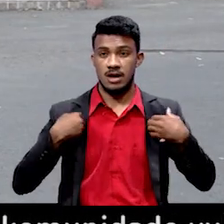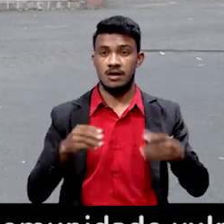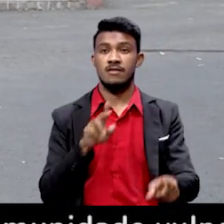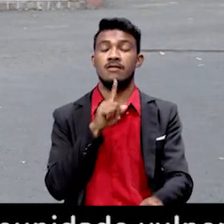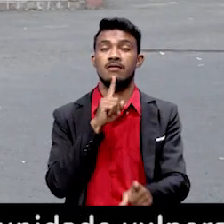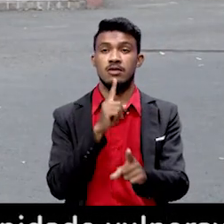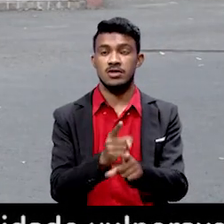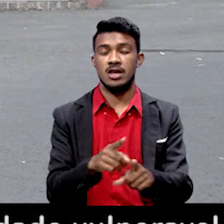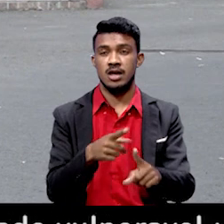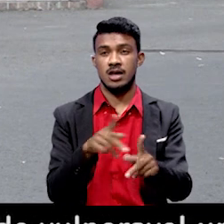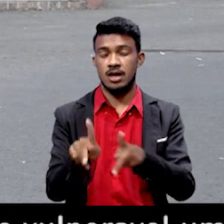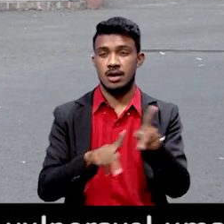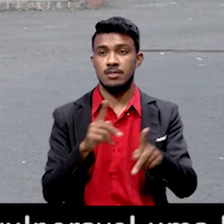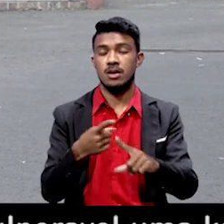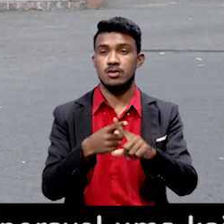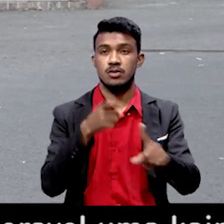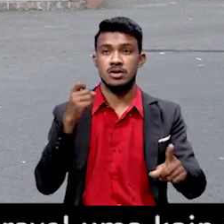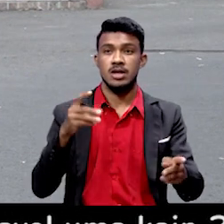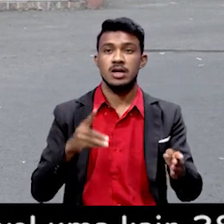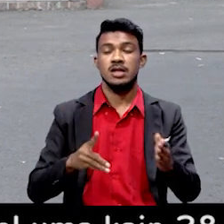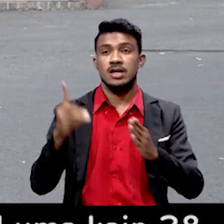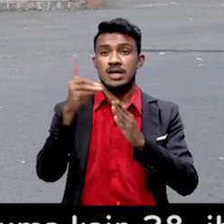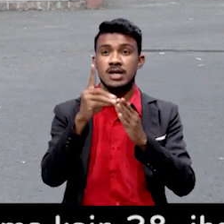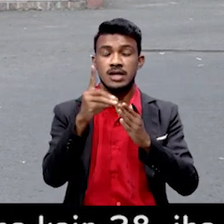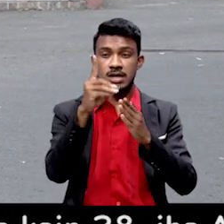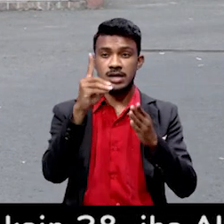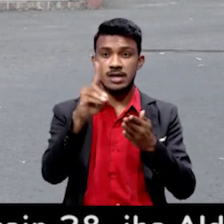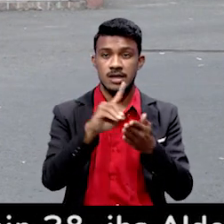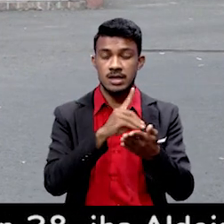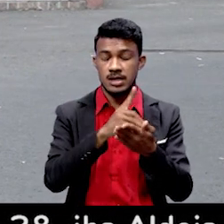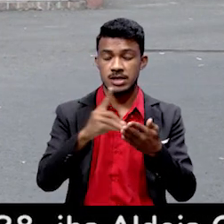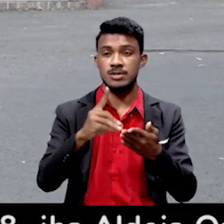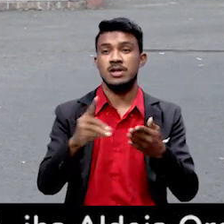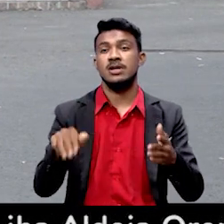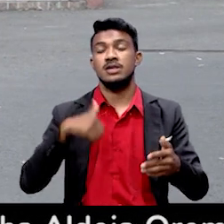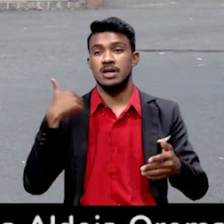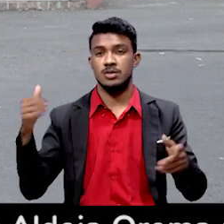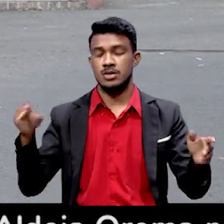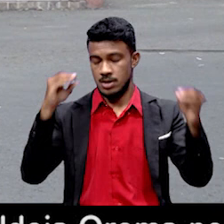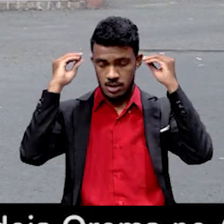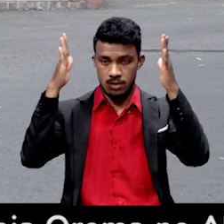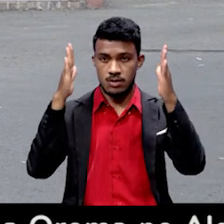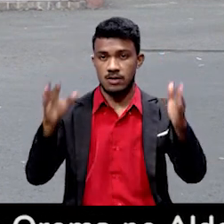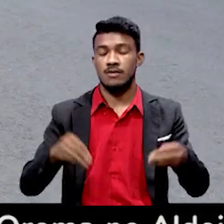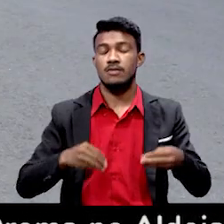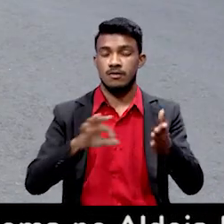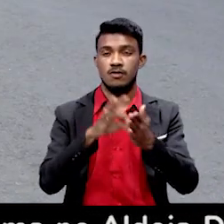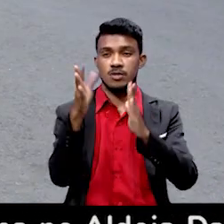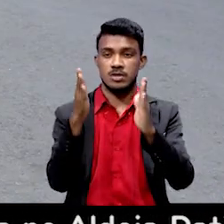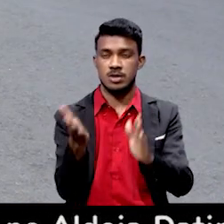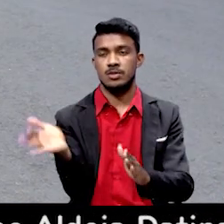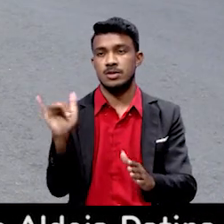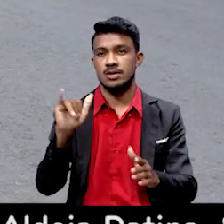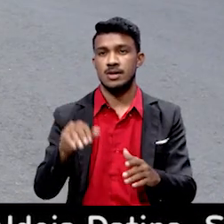russi disciplina se recebe como os manorim. O ensino Ministério da Educação cria política ato bele for formação masira,